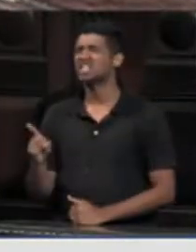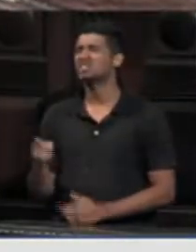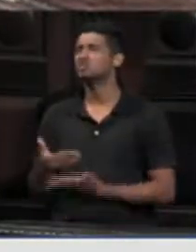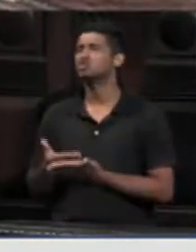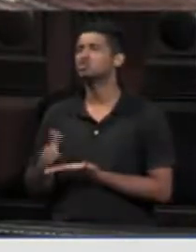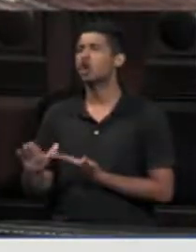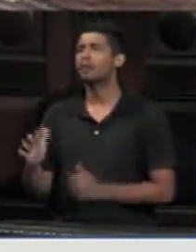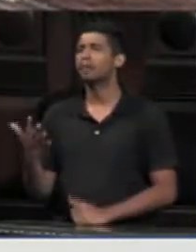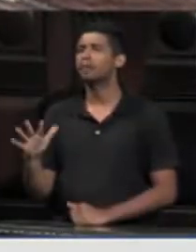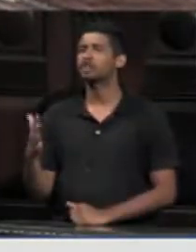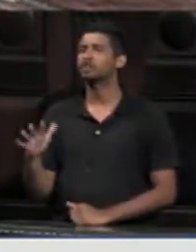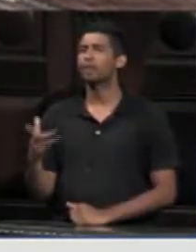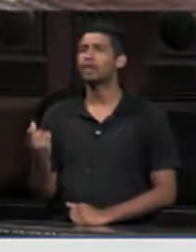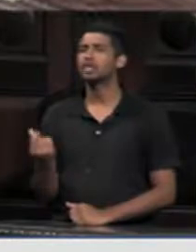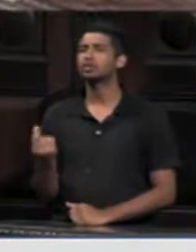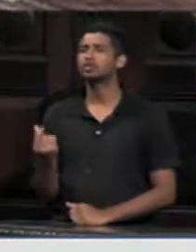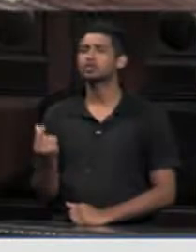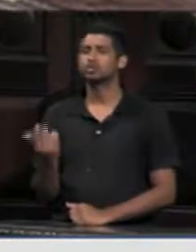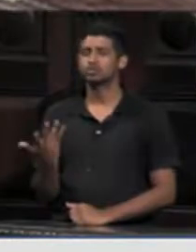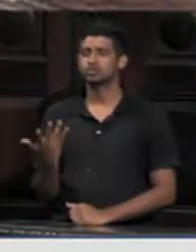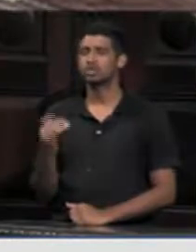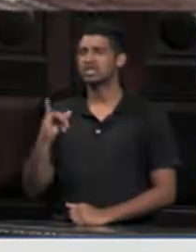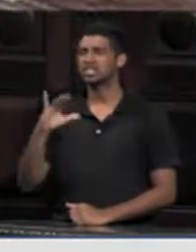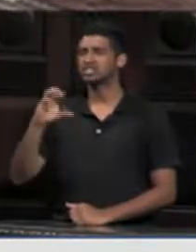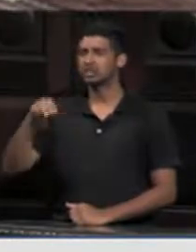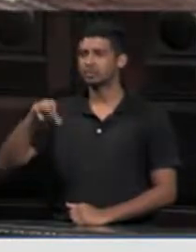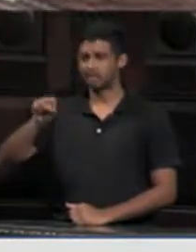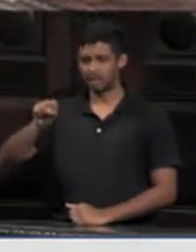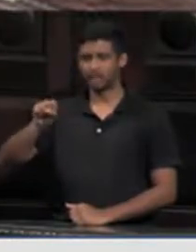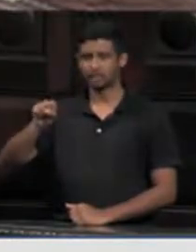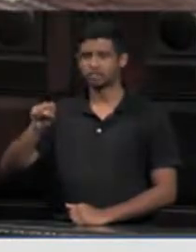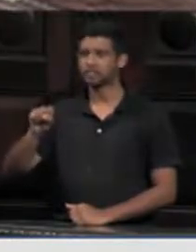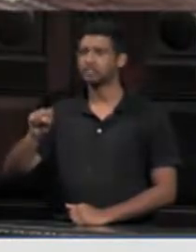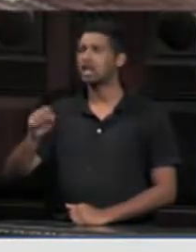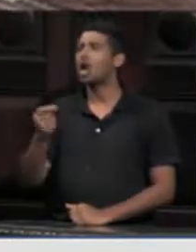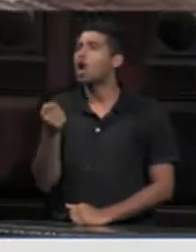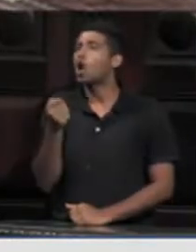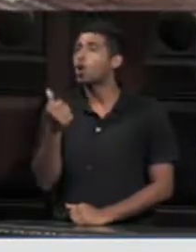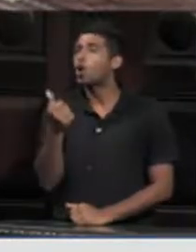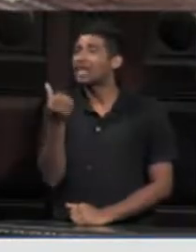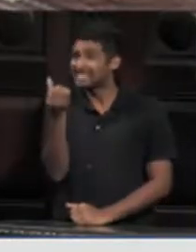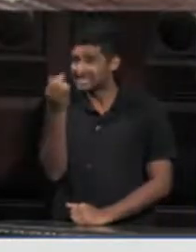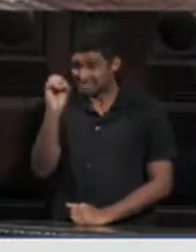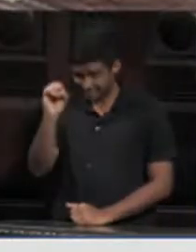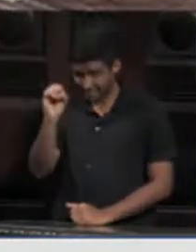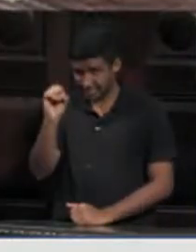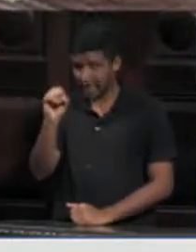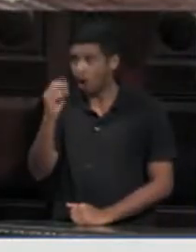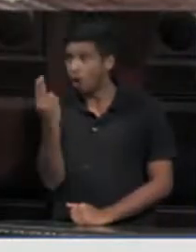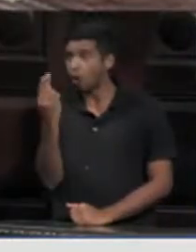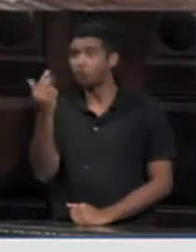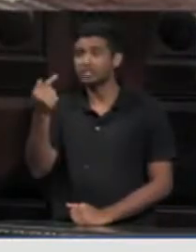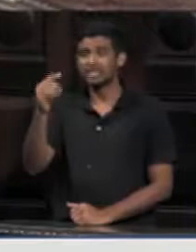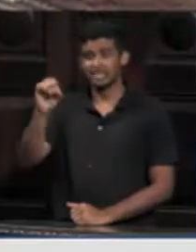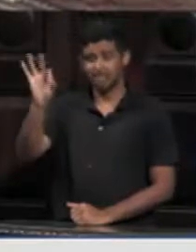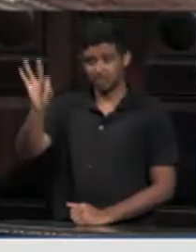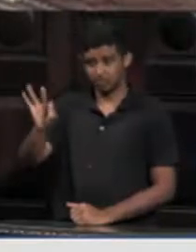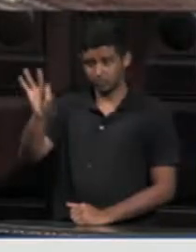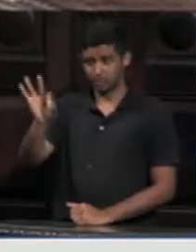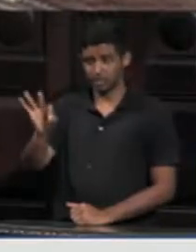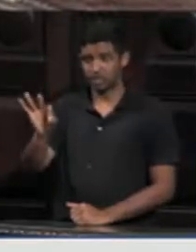de crédito de ICMS quase 60% a 70%, e a